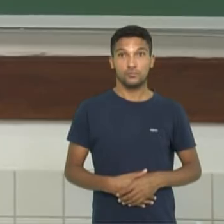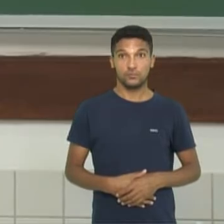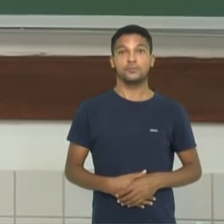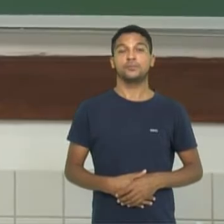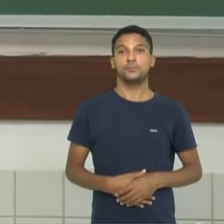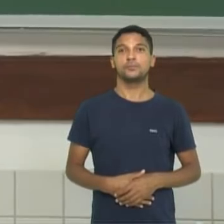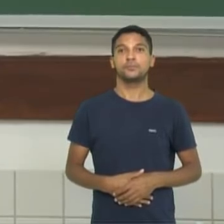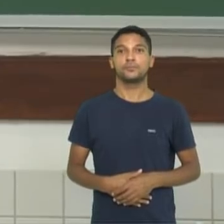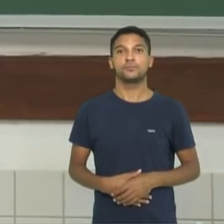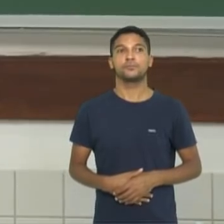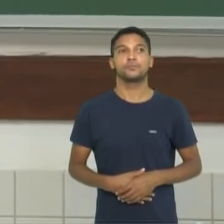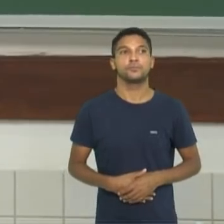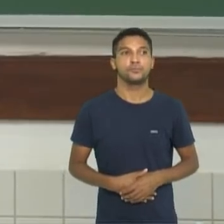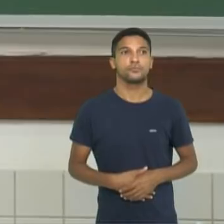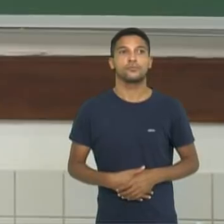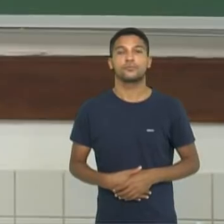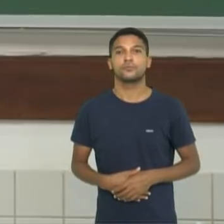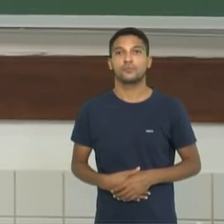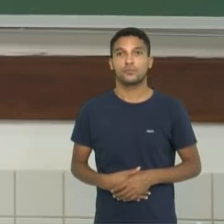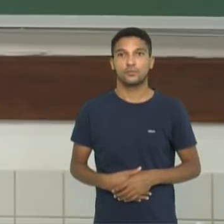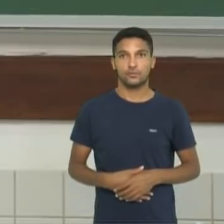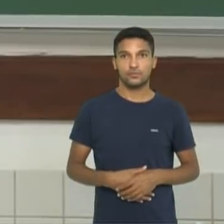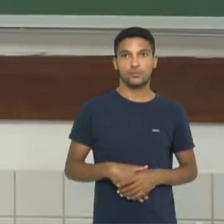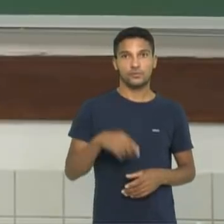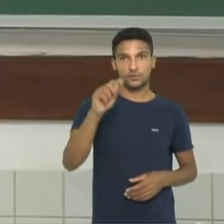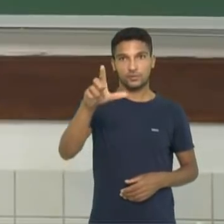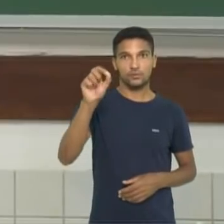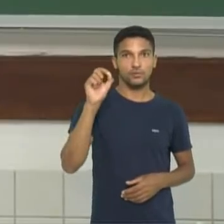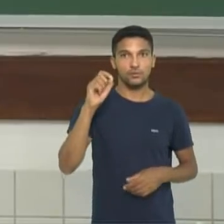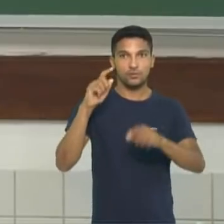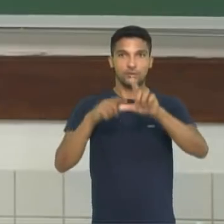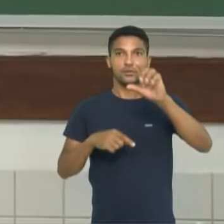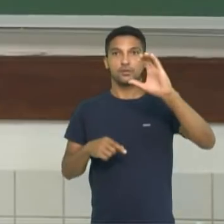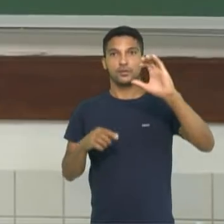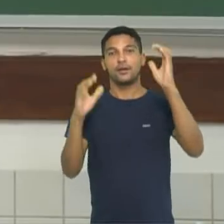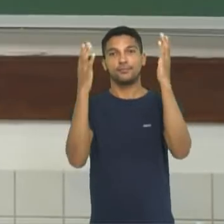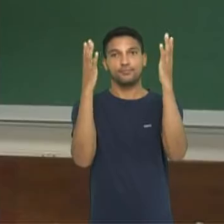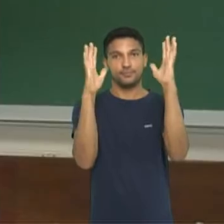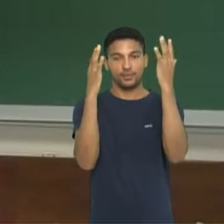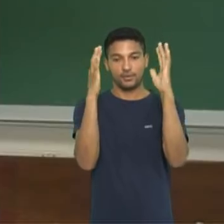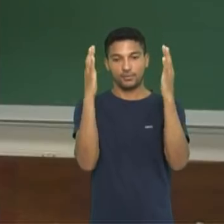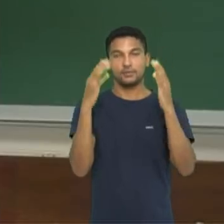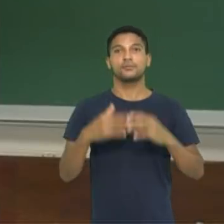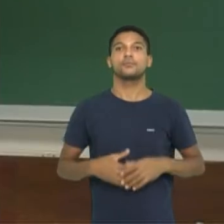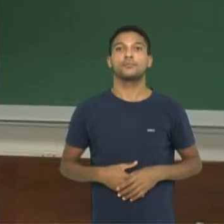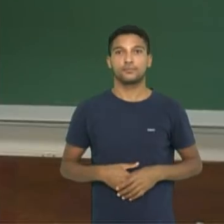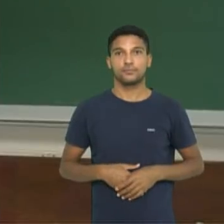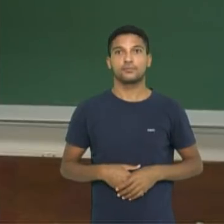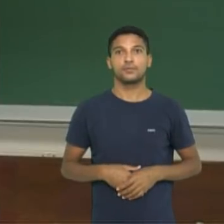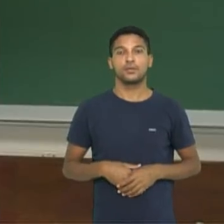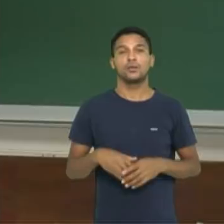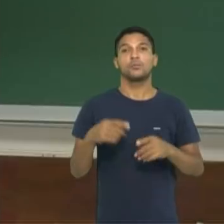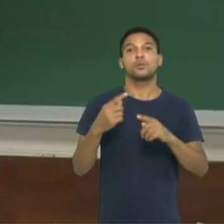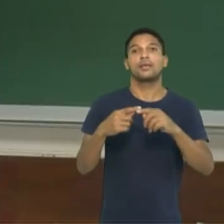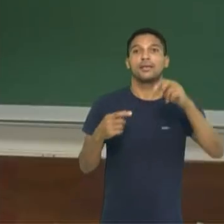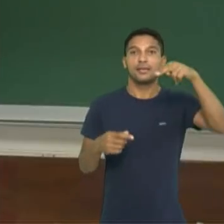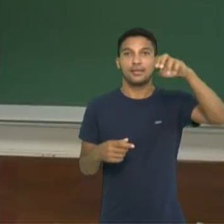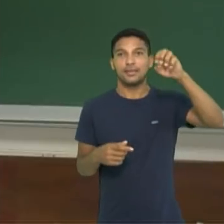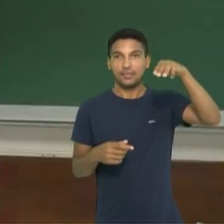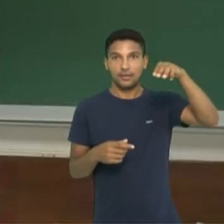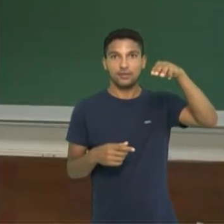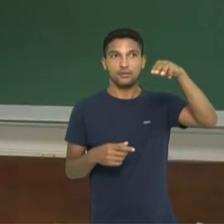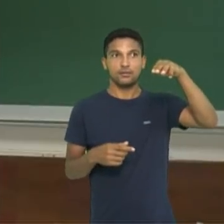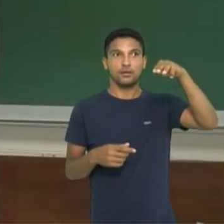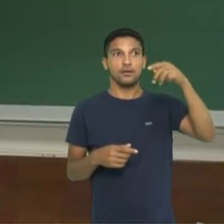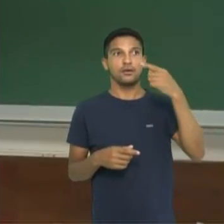E aí, pessoal, vamos retornar então, olha lá, quem assinalou a letra C, parabéns, né? Não e nem soma duas ausências de ações, na